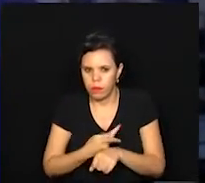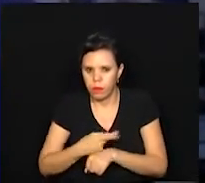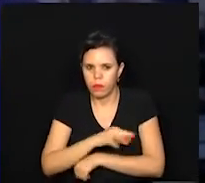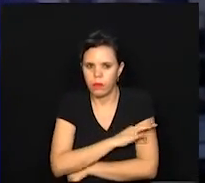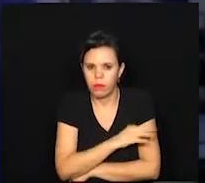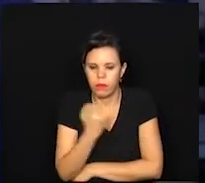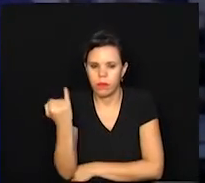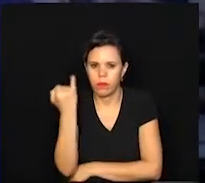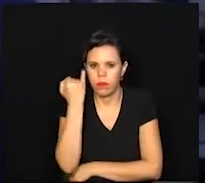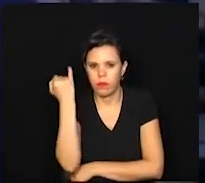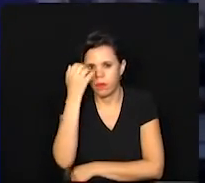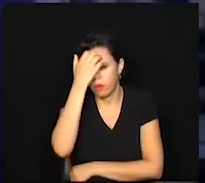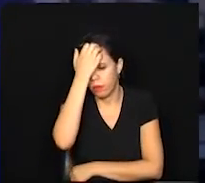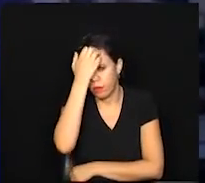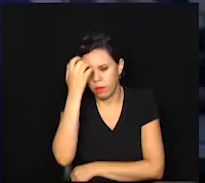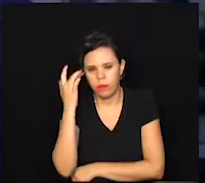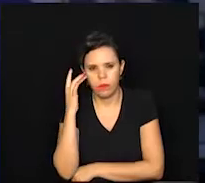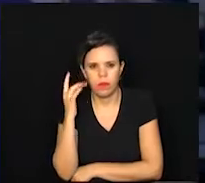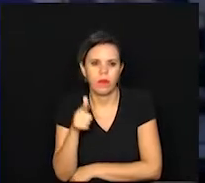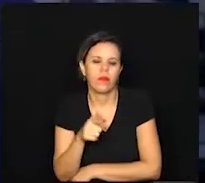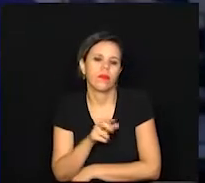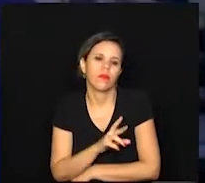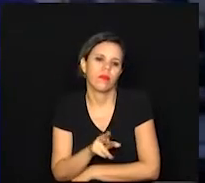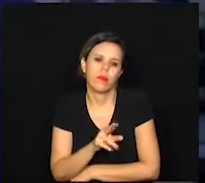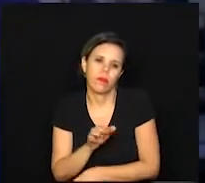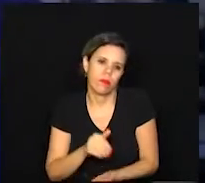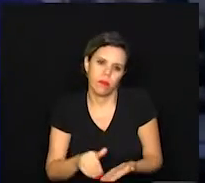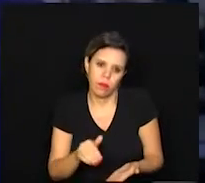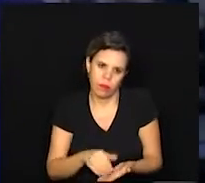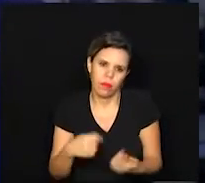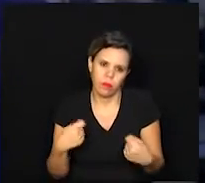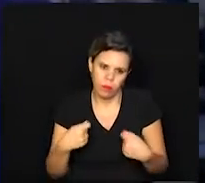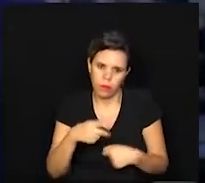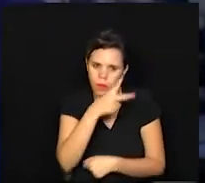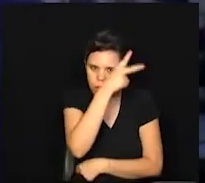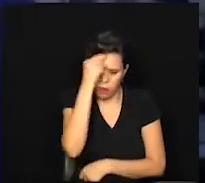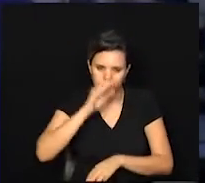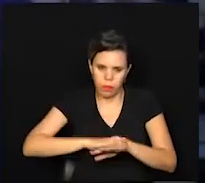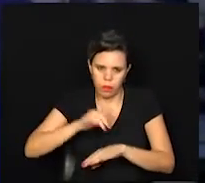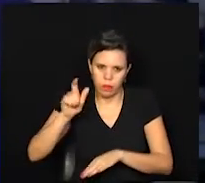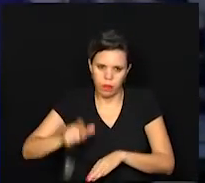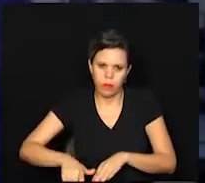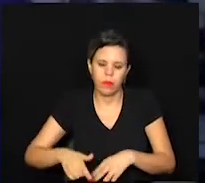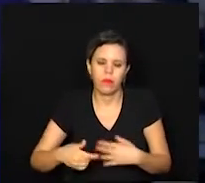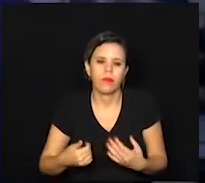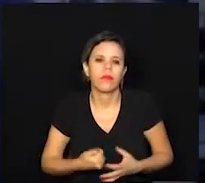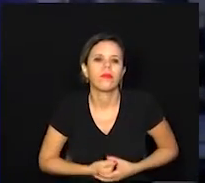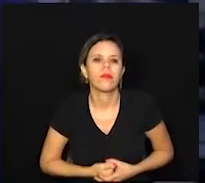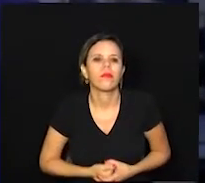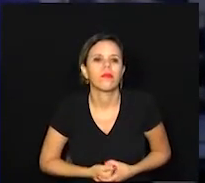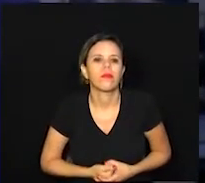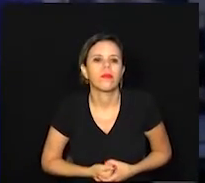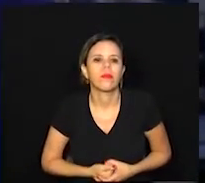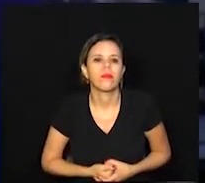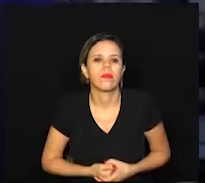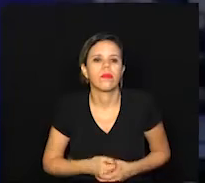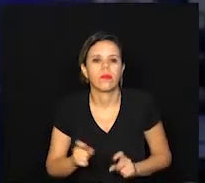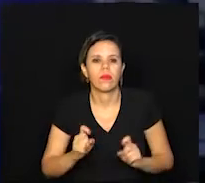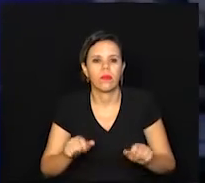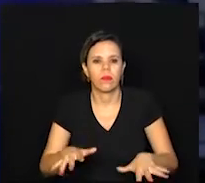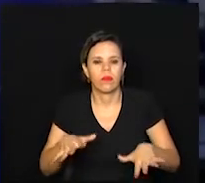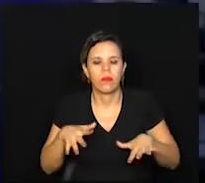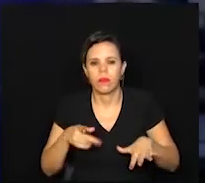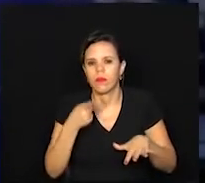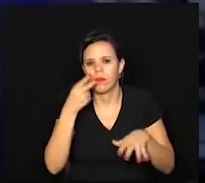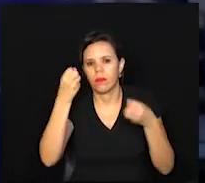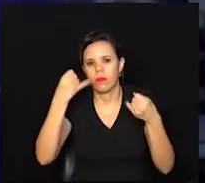é importante, e eu acho que não é secretário, você tem que procurar o prefeito, sabe? Né? Pedir uma audiência e falar sobre